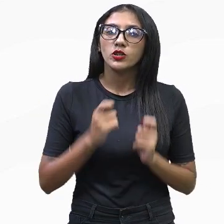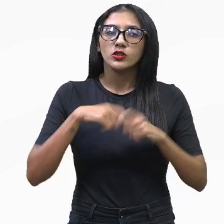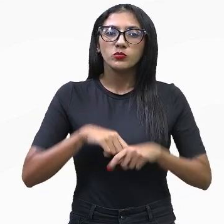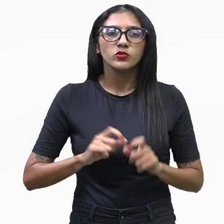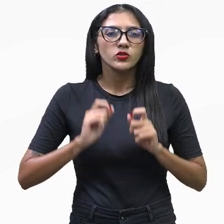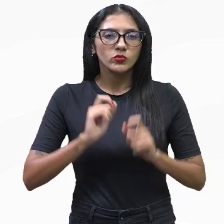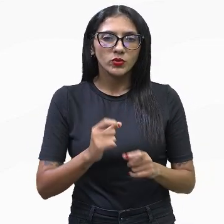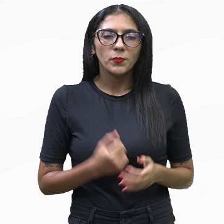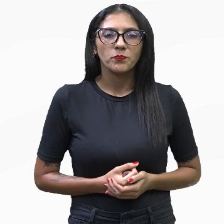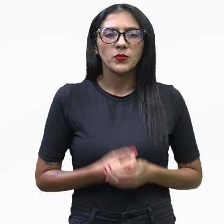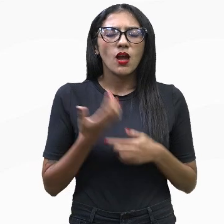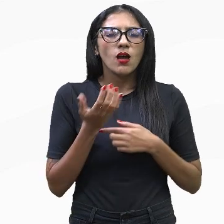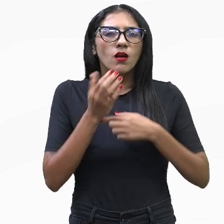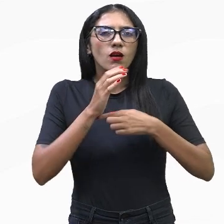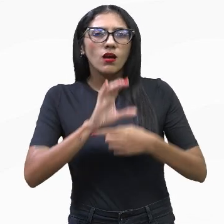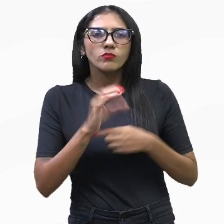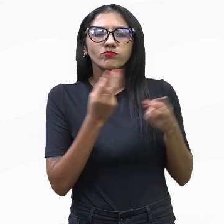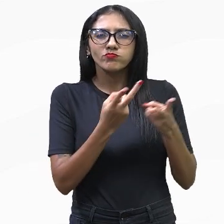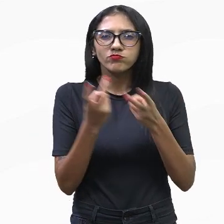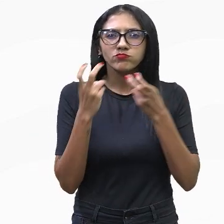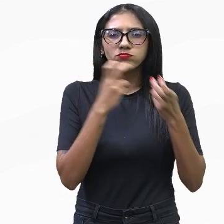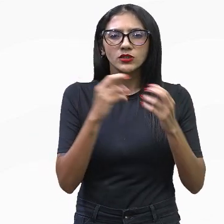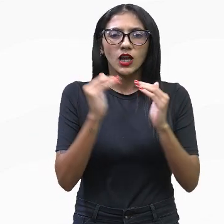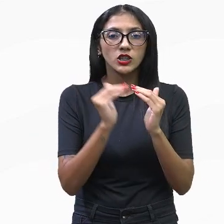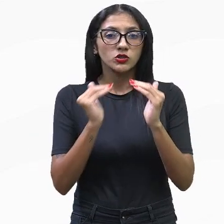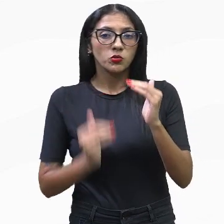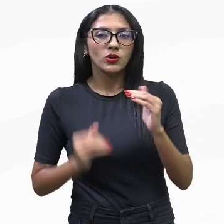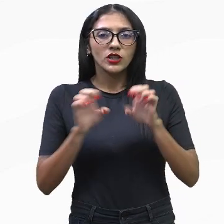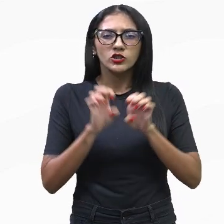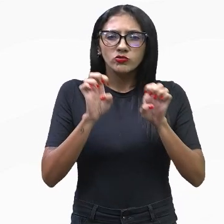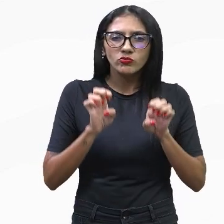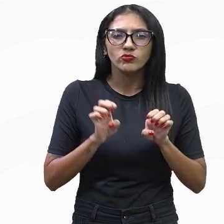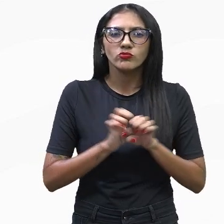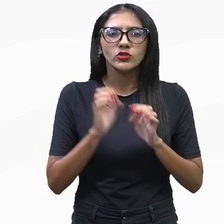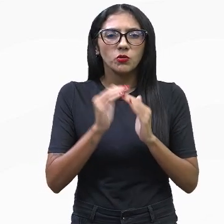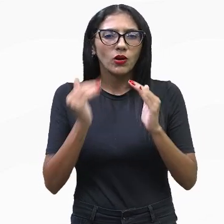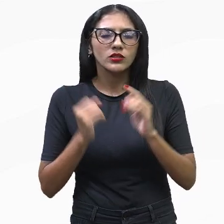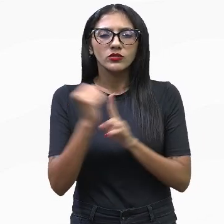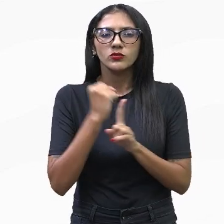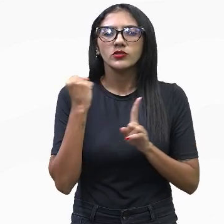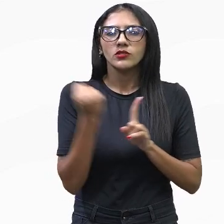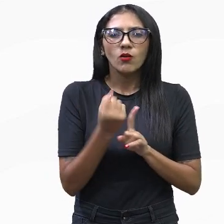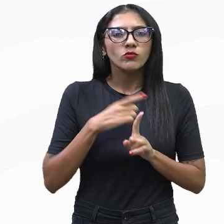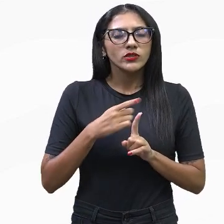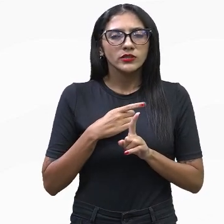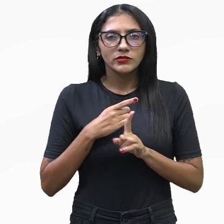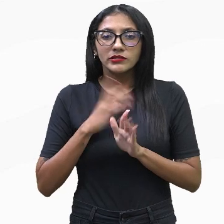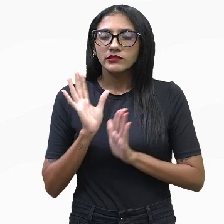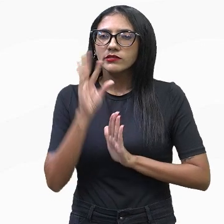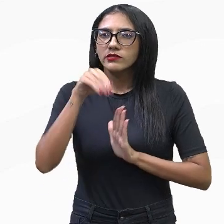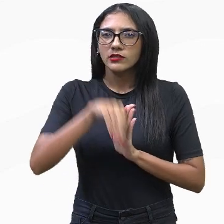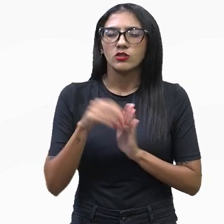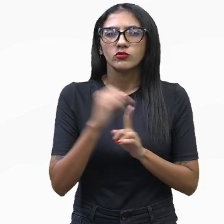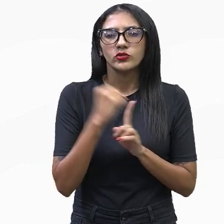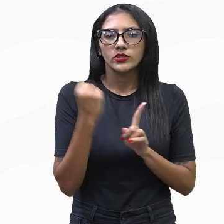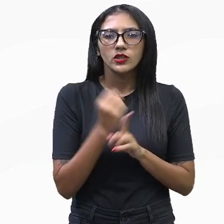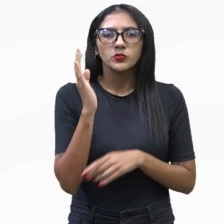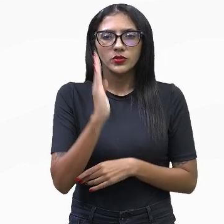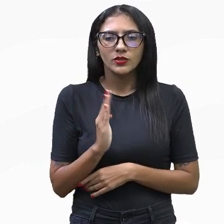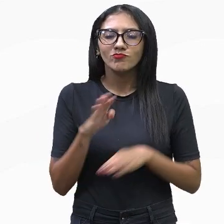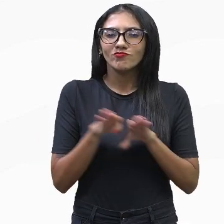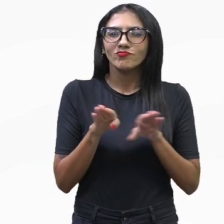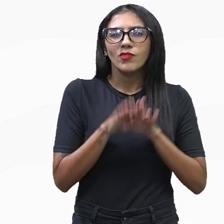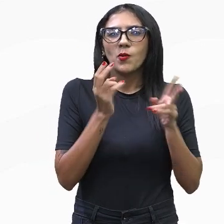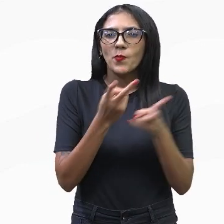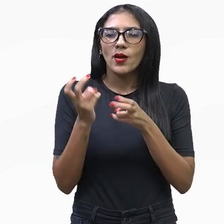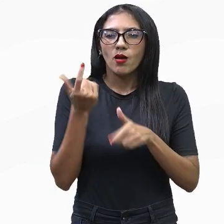as desigualdades estruturais que perduram em nosso tecido social e para